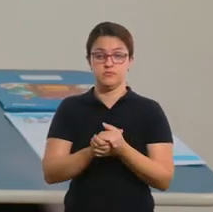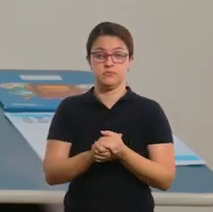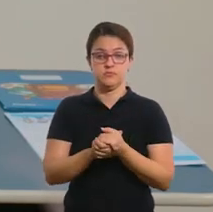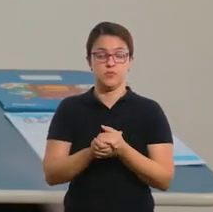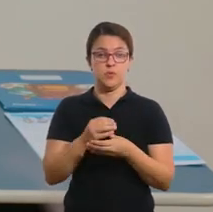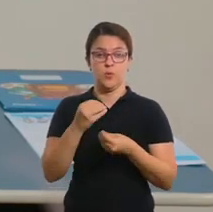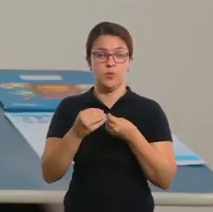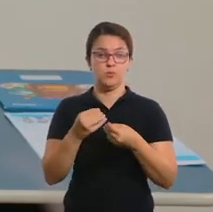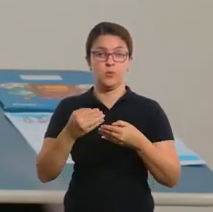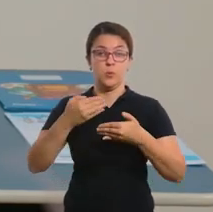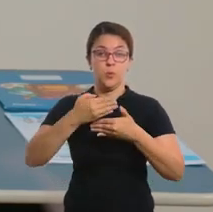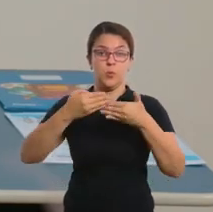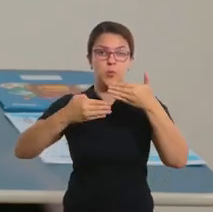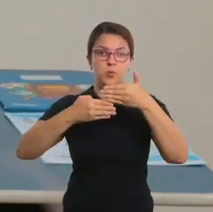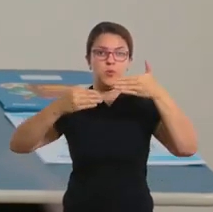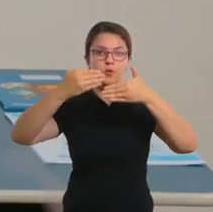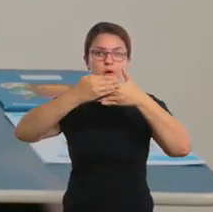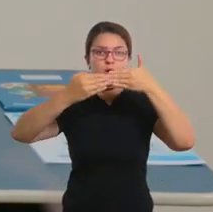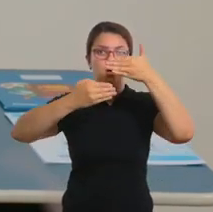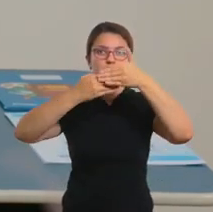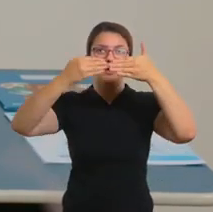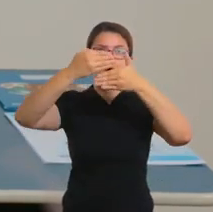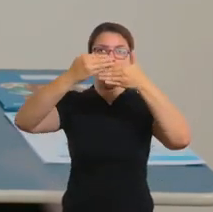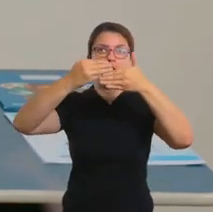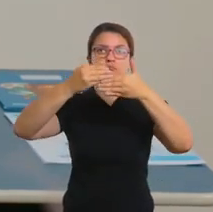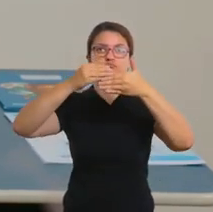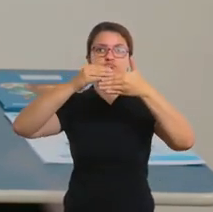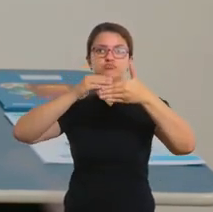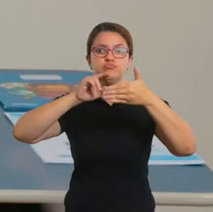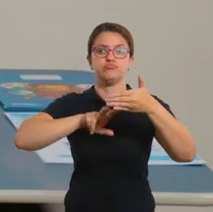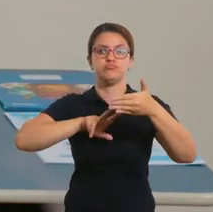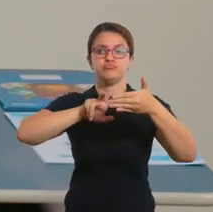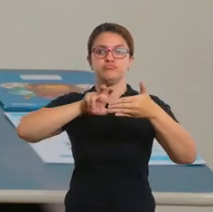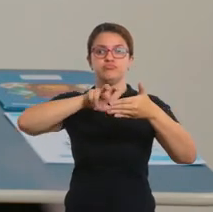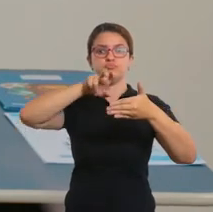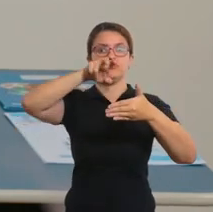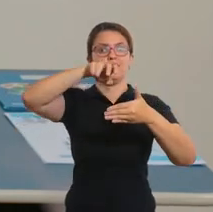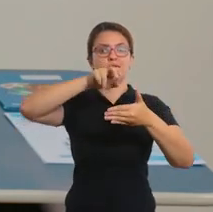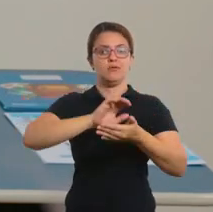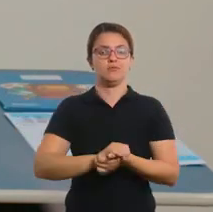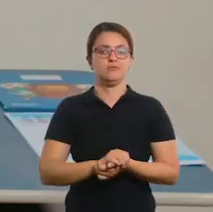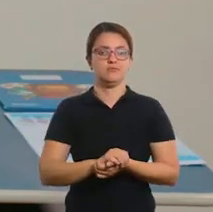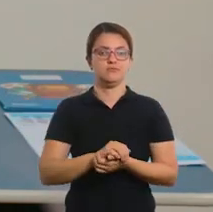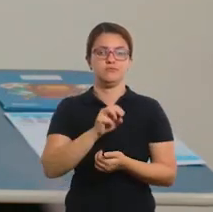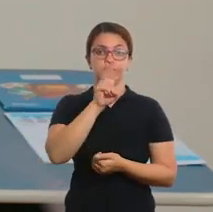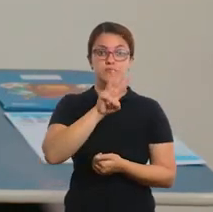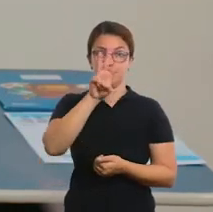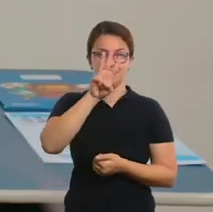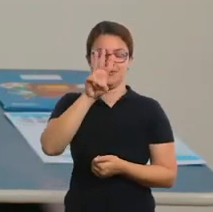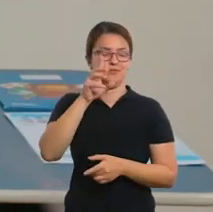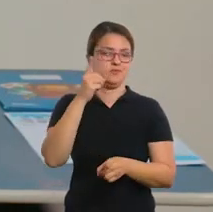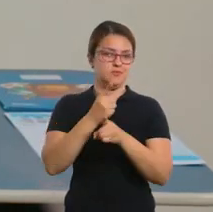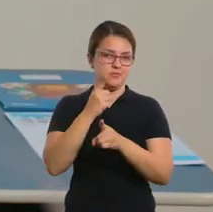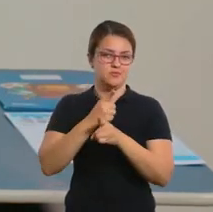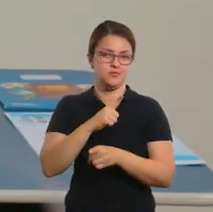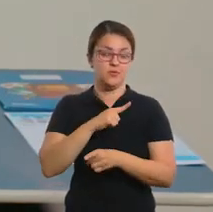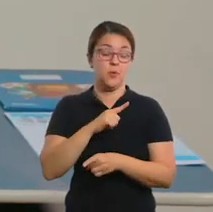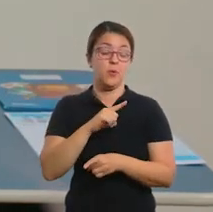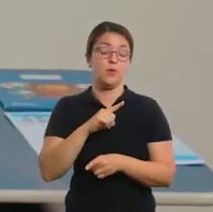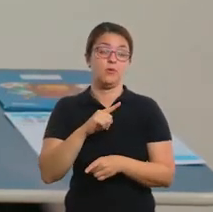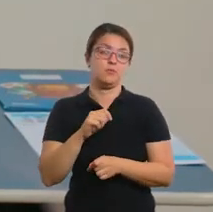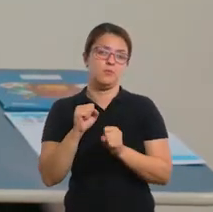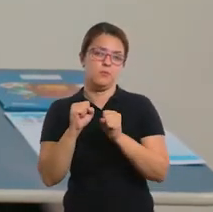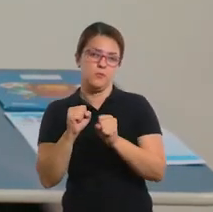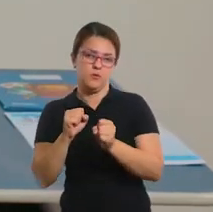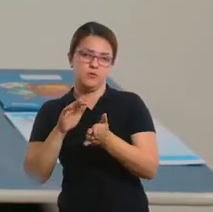escalando o muro. Então, nós vamos ter um jogo que vocês vão encontrar lá no link, tá? Então, vocês podem ou